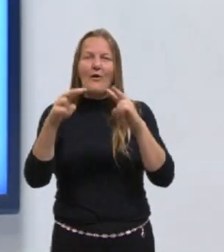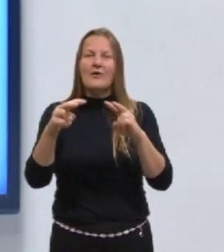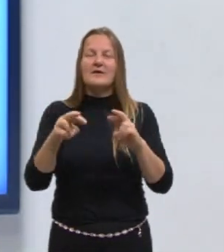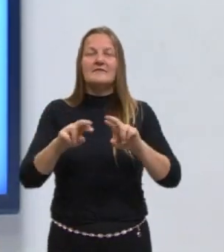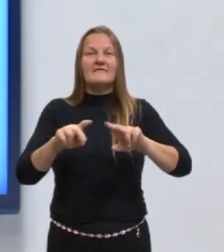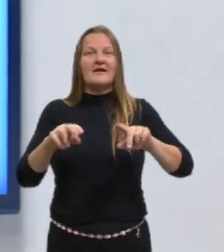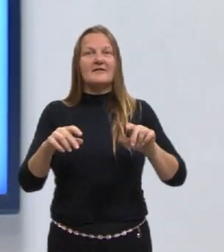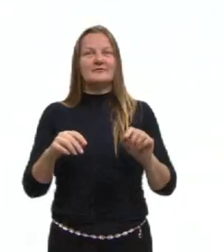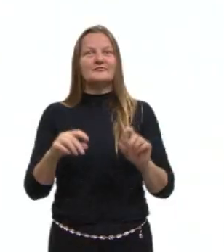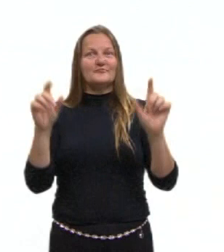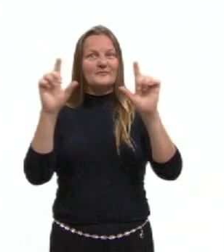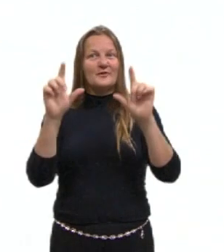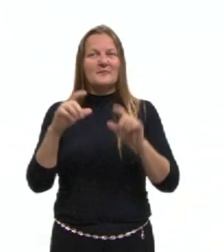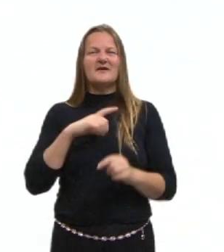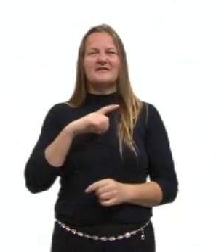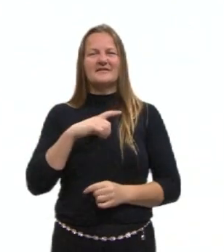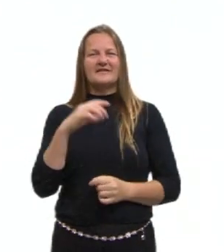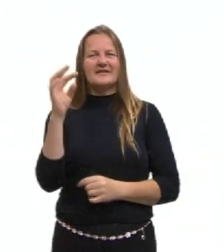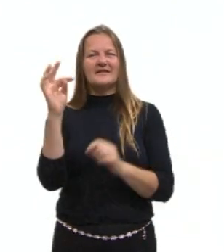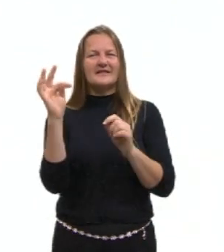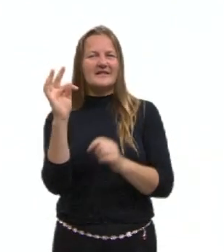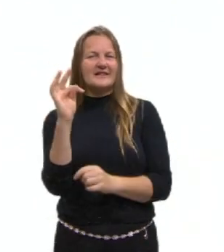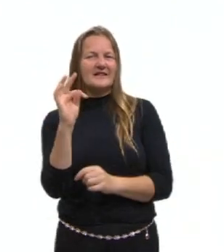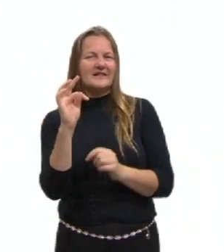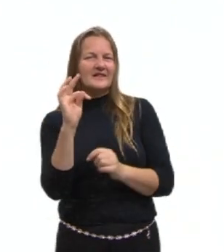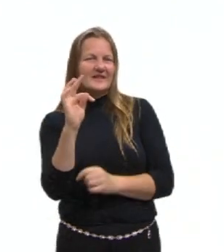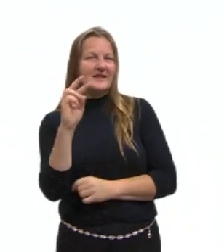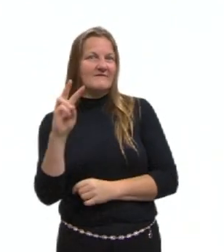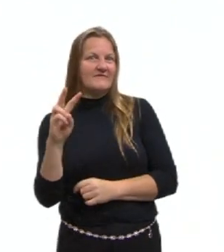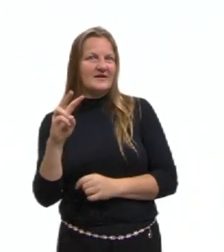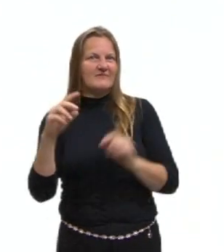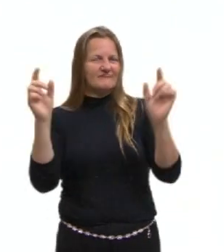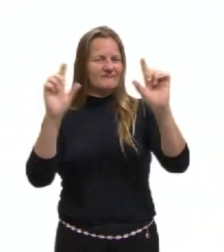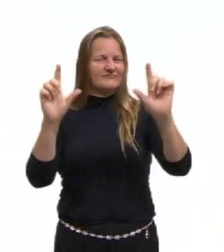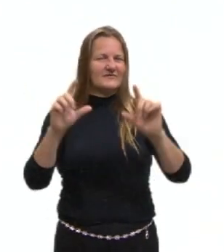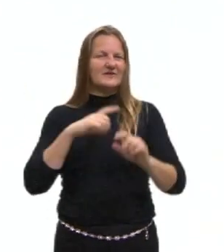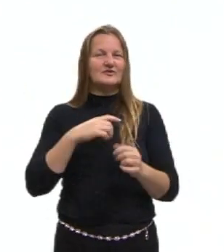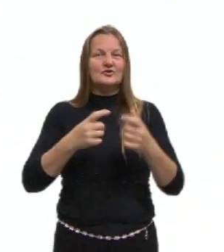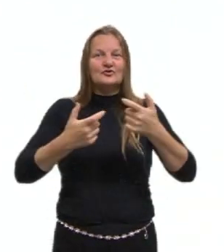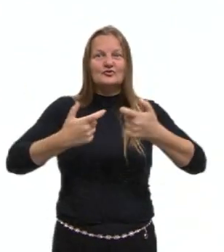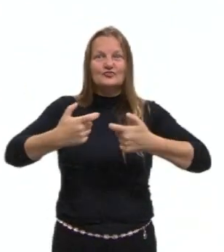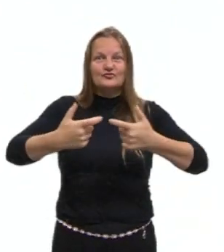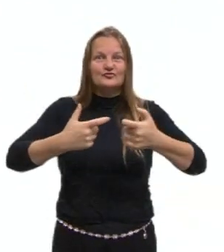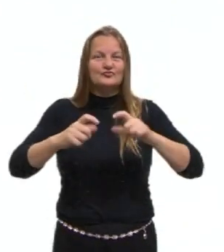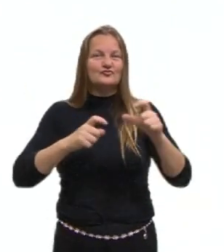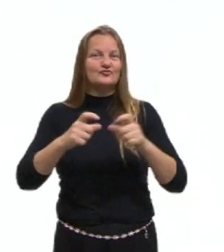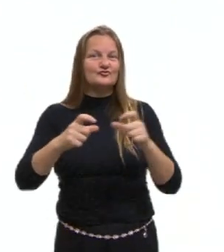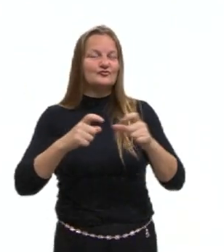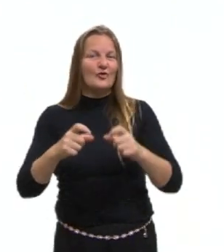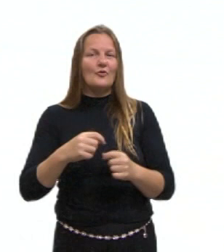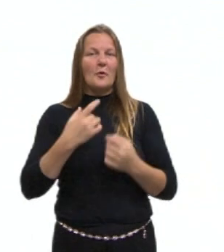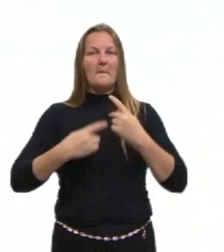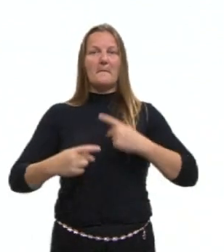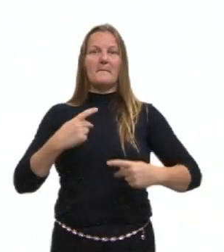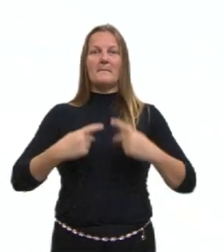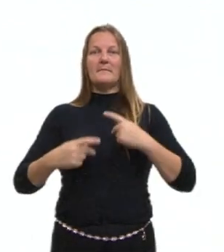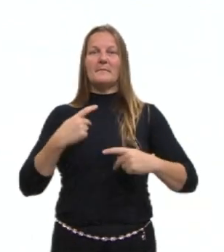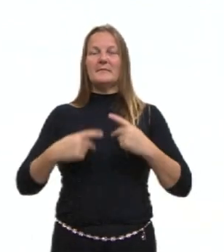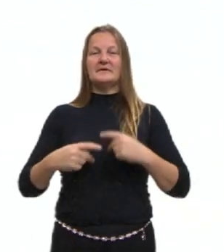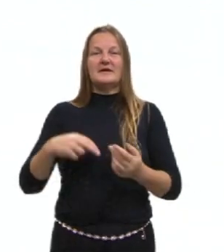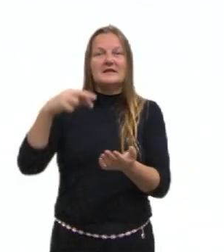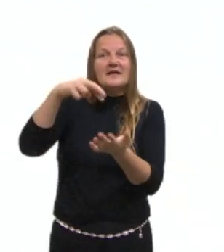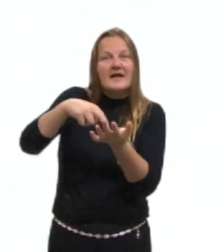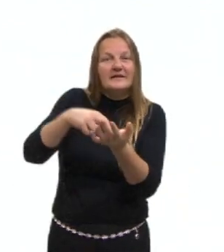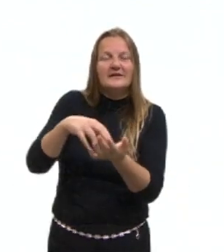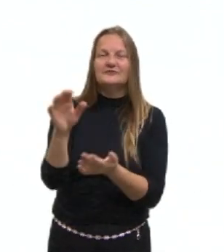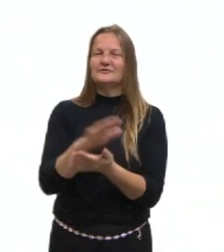então, programas de TV, ou jogando, né, jogos, enfim, e a gente acaba vendo alguns personagens, eles não são reais,